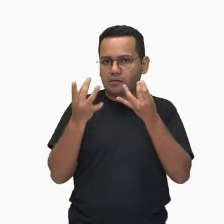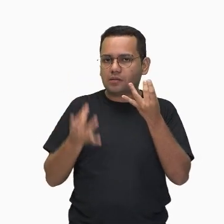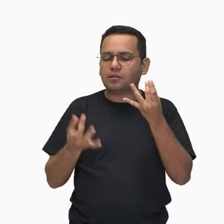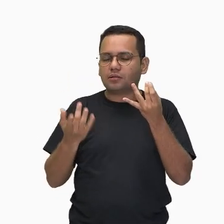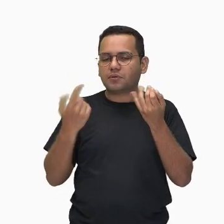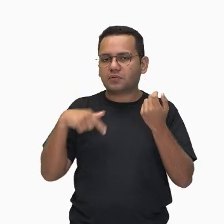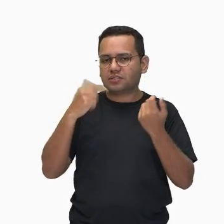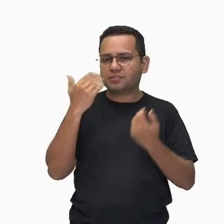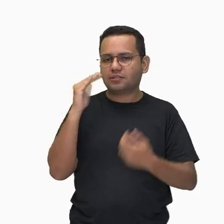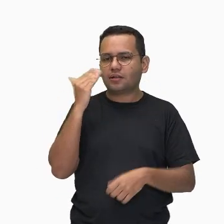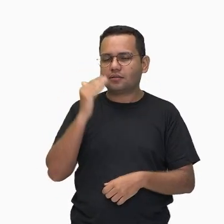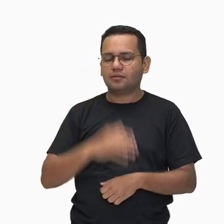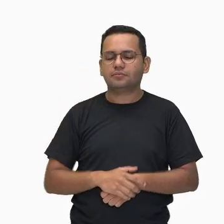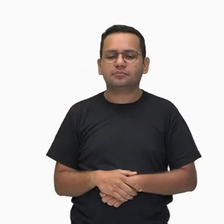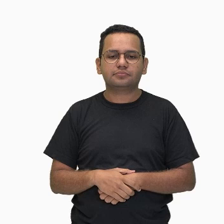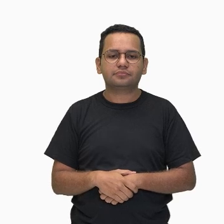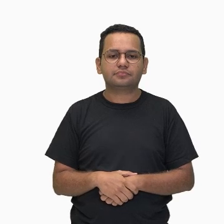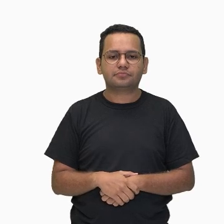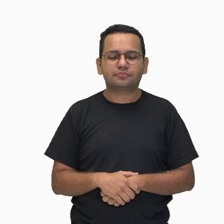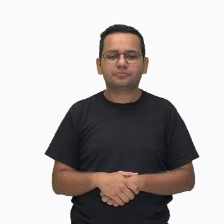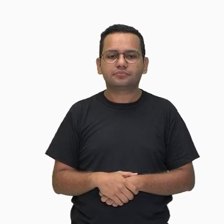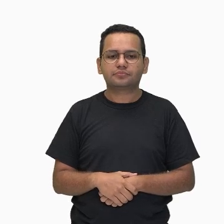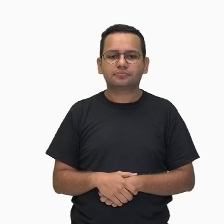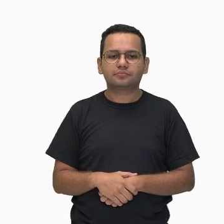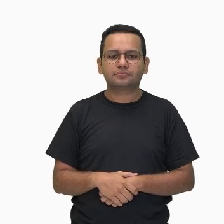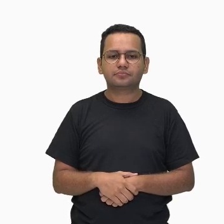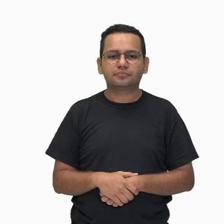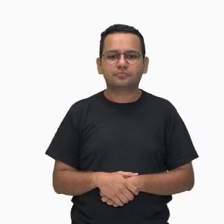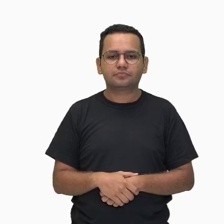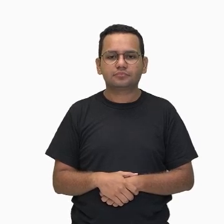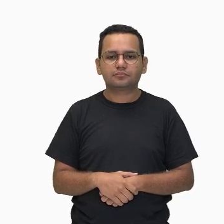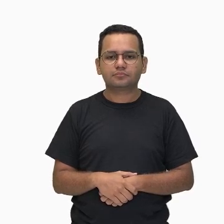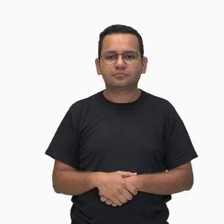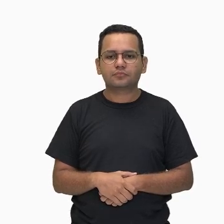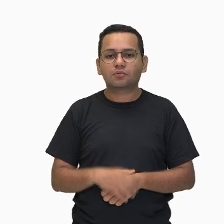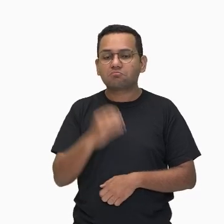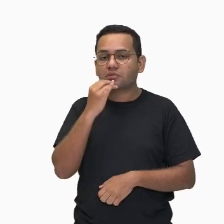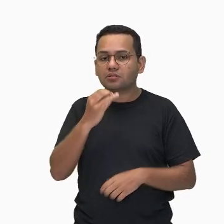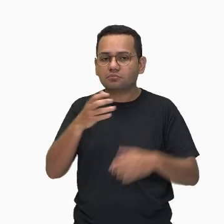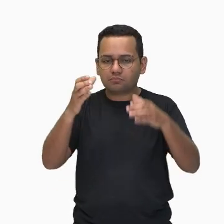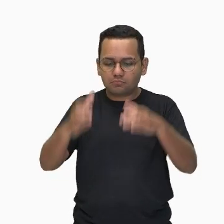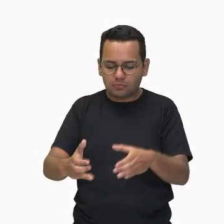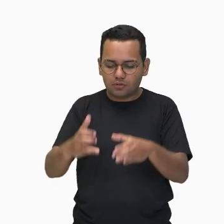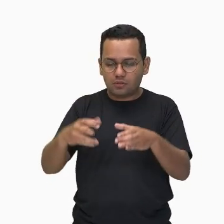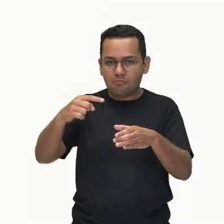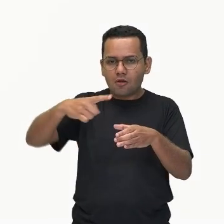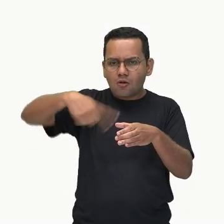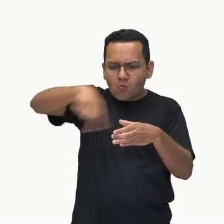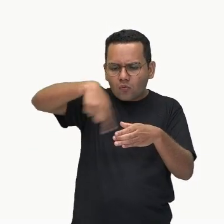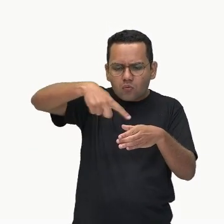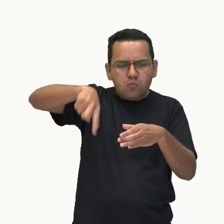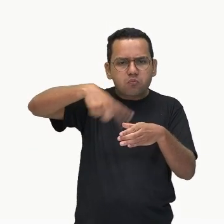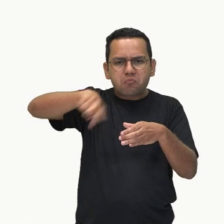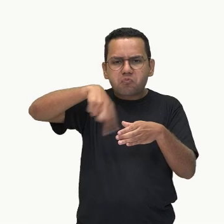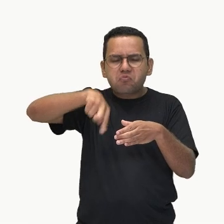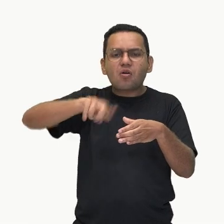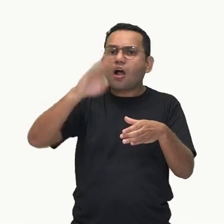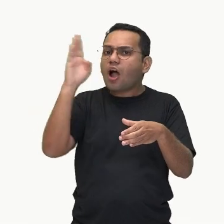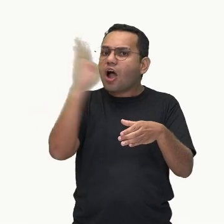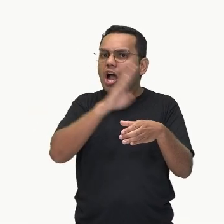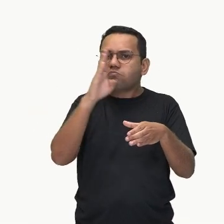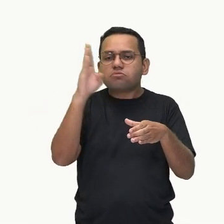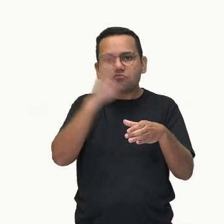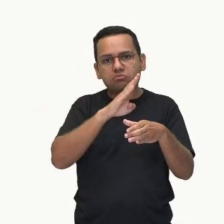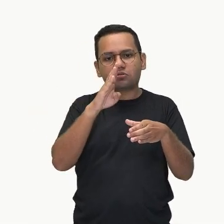explicação com a fala. A força centrífuga surge ao girar algo em alta velocidade, mas que